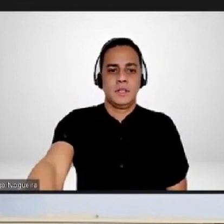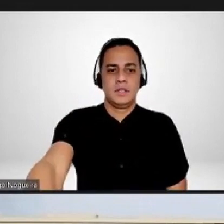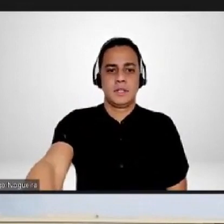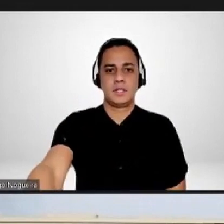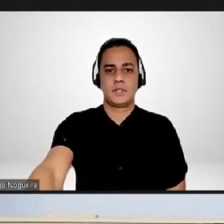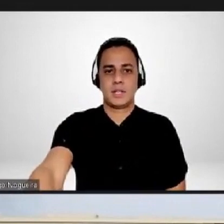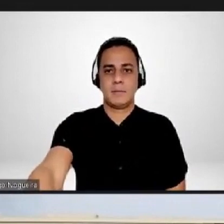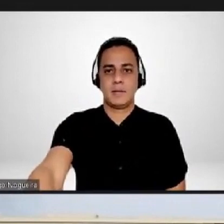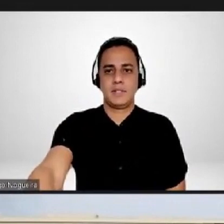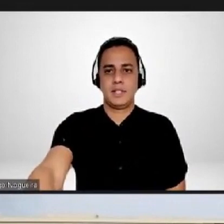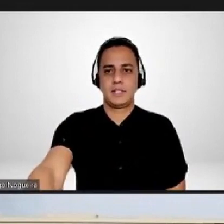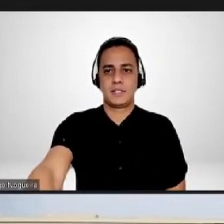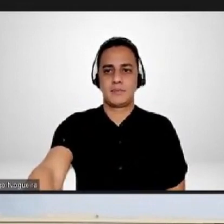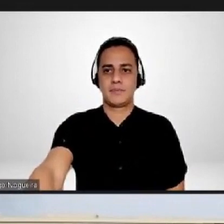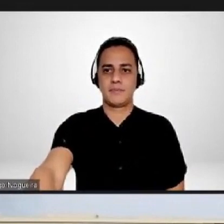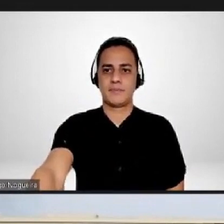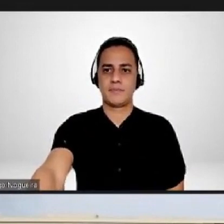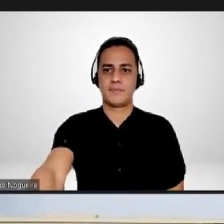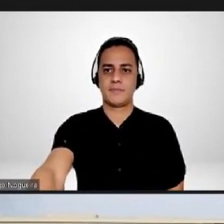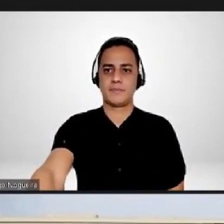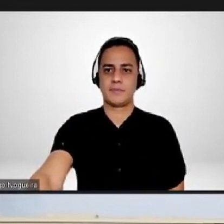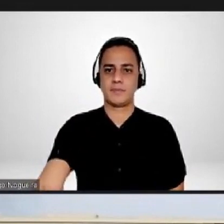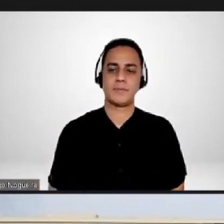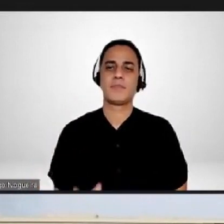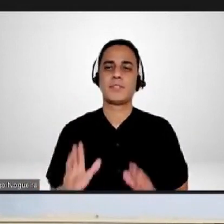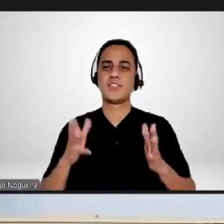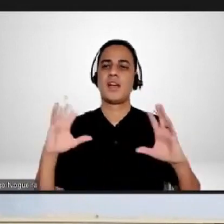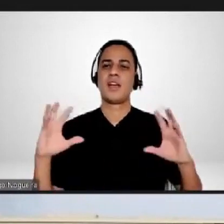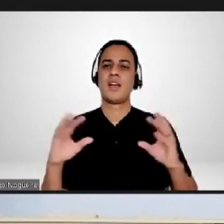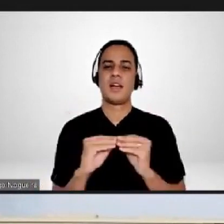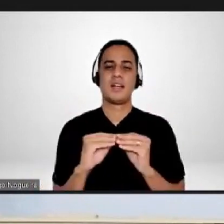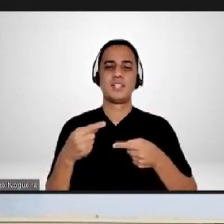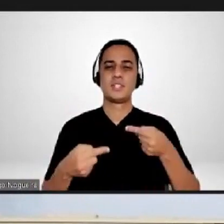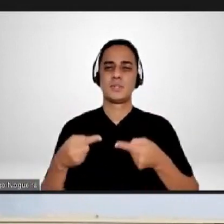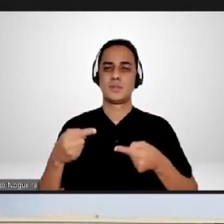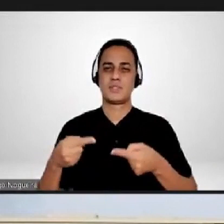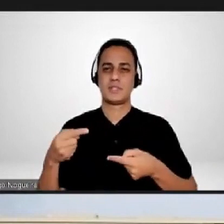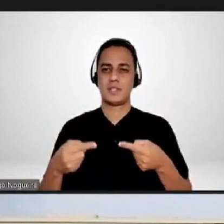meio completando a nossa discussão aqui.